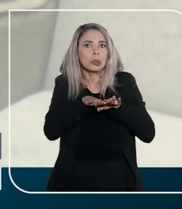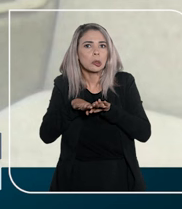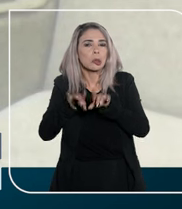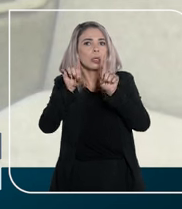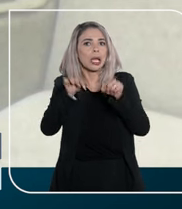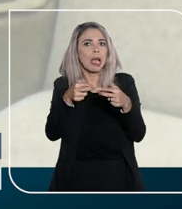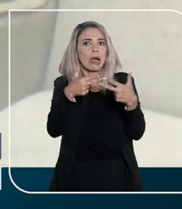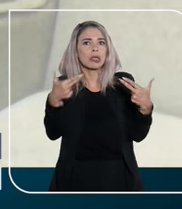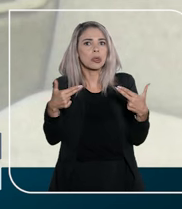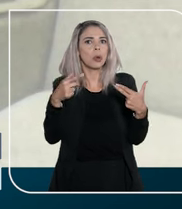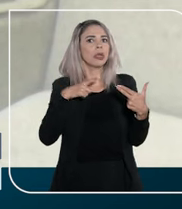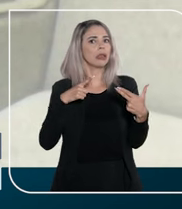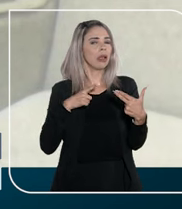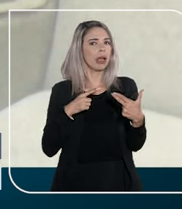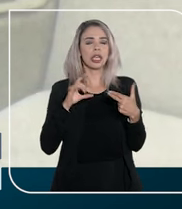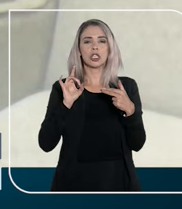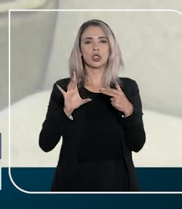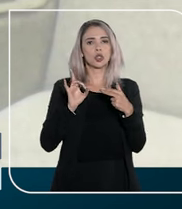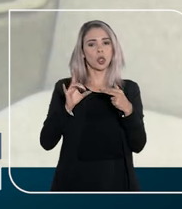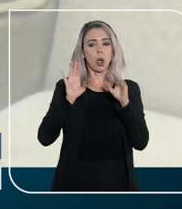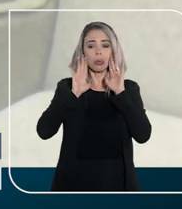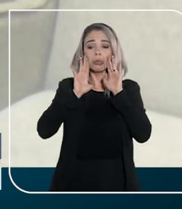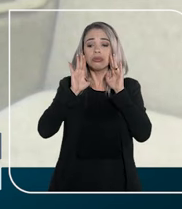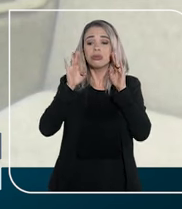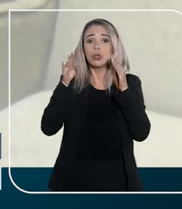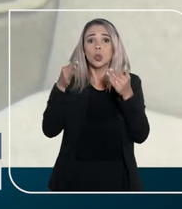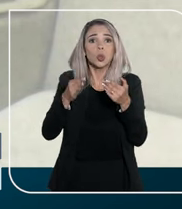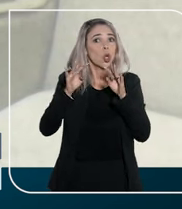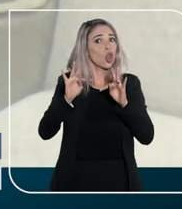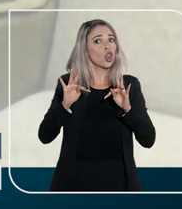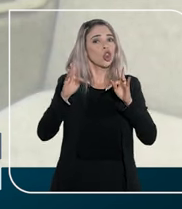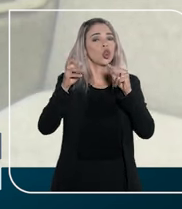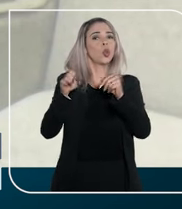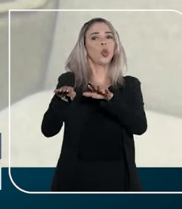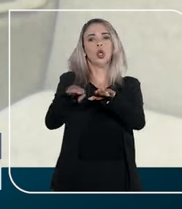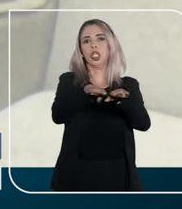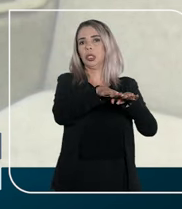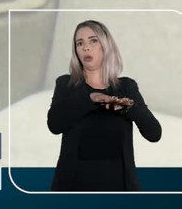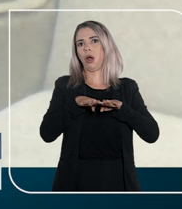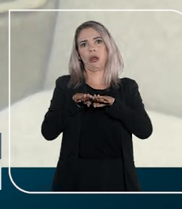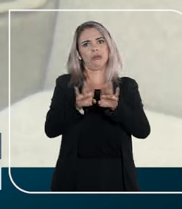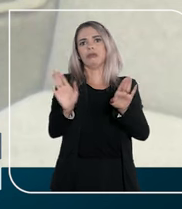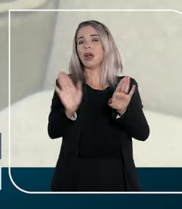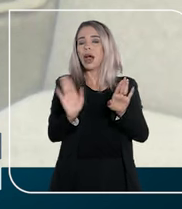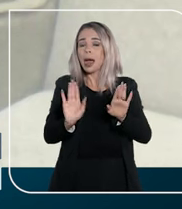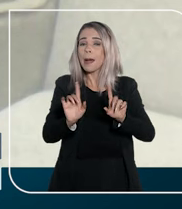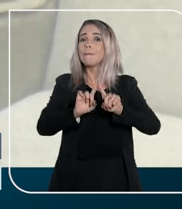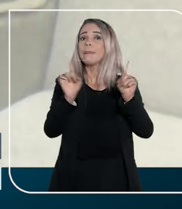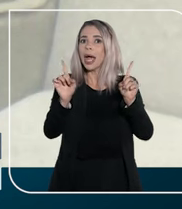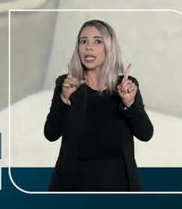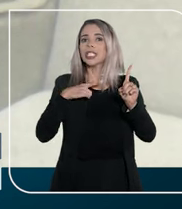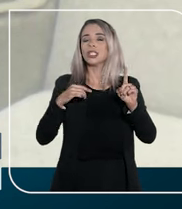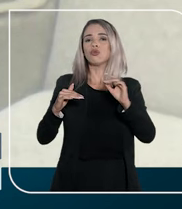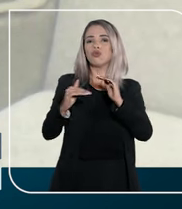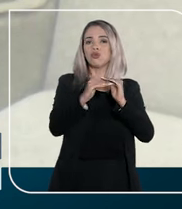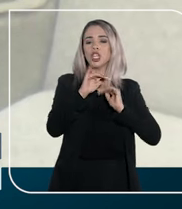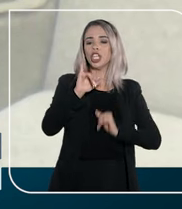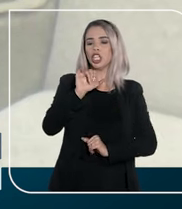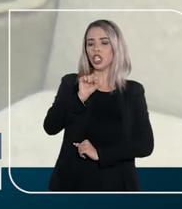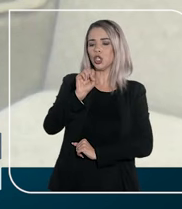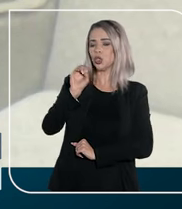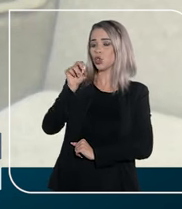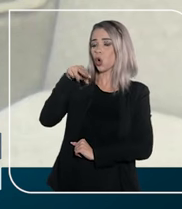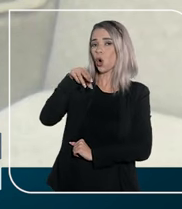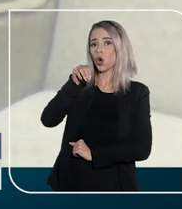que dependesse de um tratamento de absoluta igualdade, né? Quando, na verdade, a isonomia pressupõe um